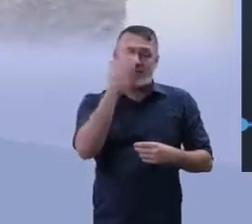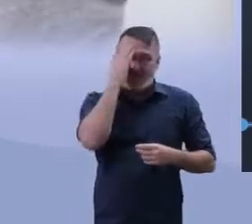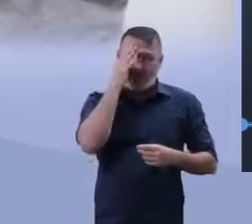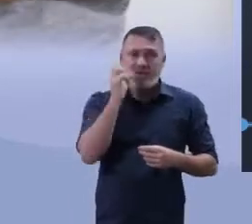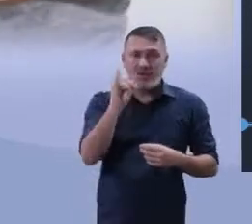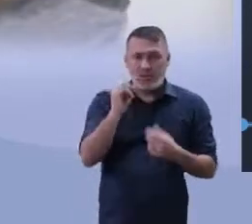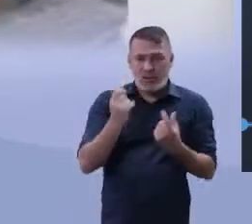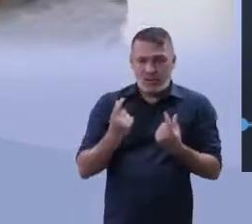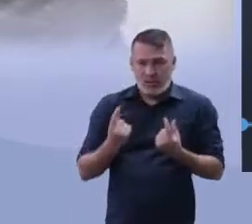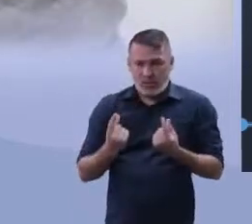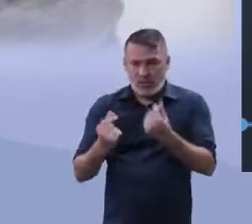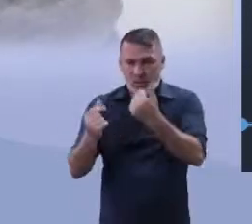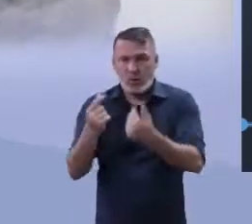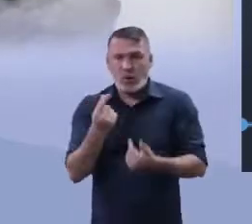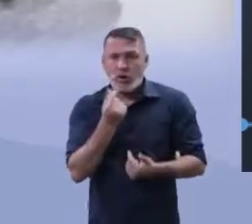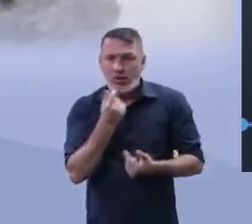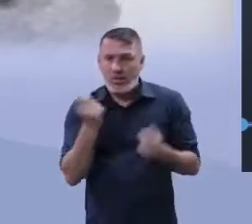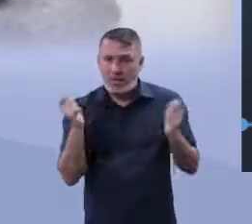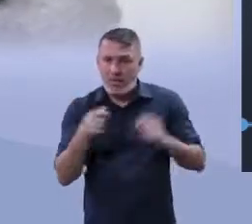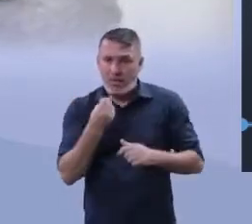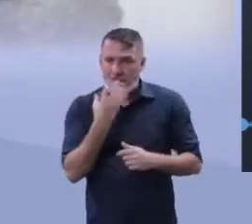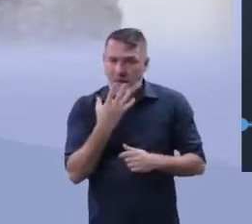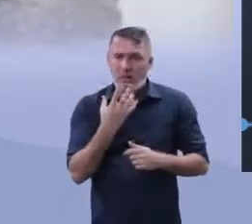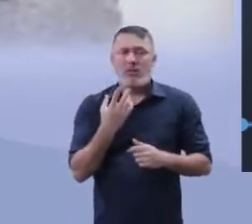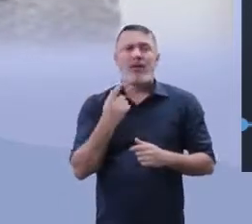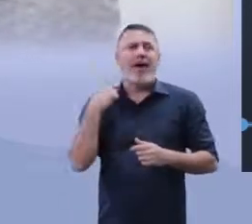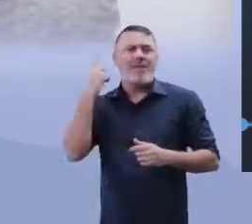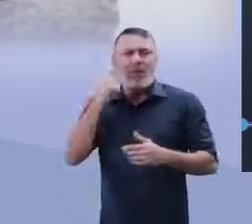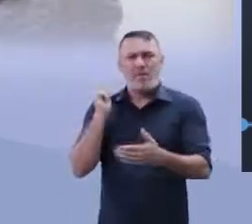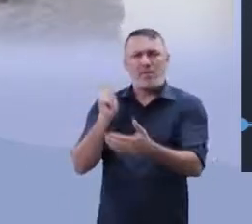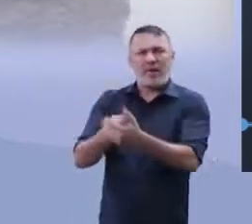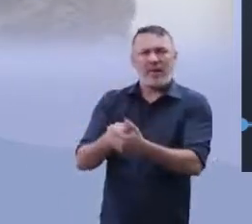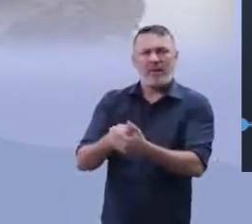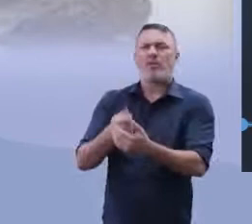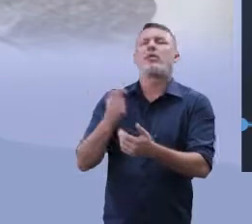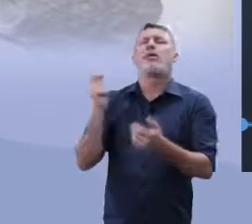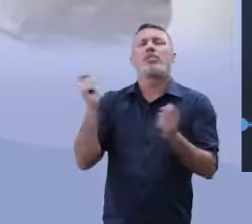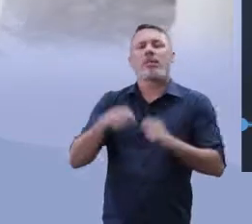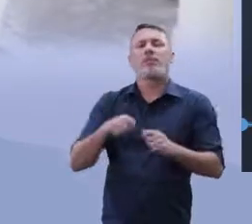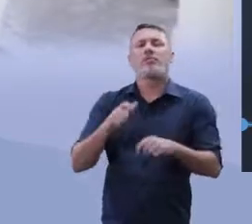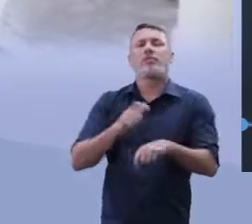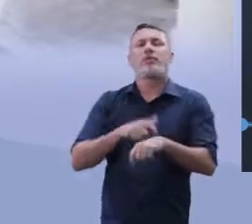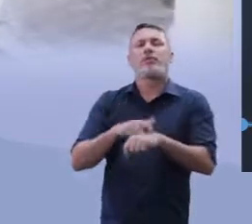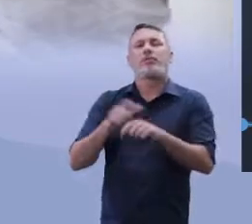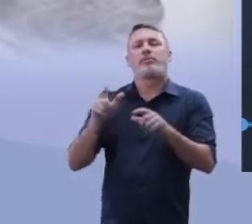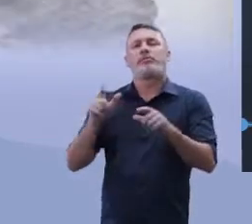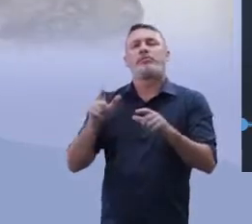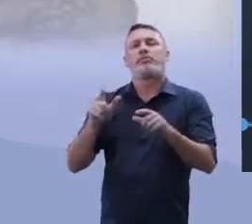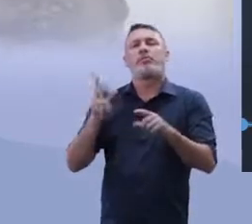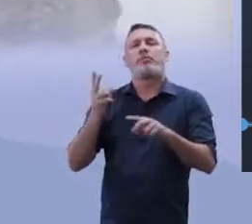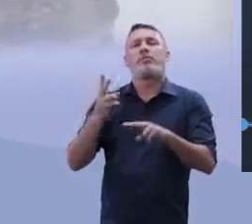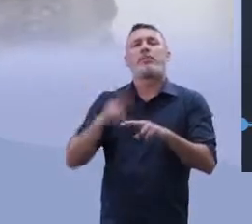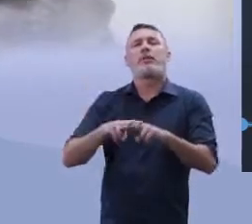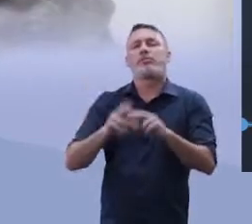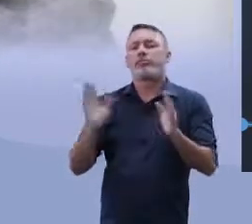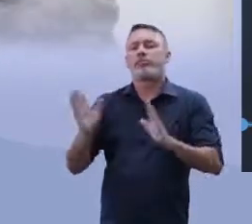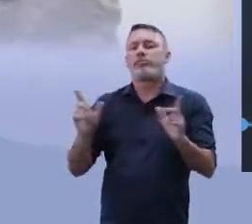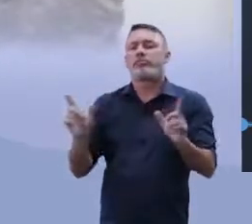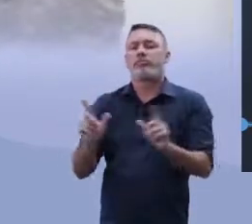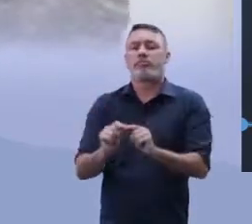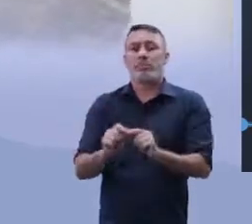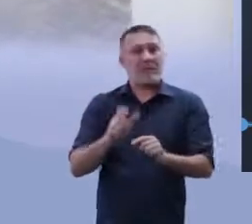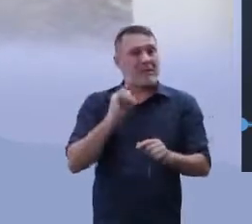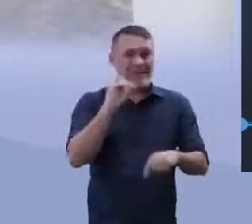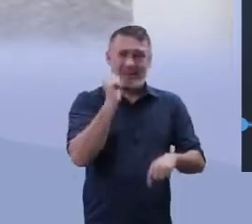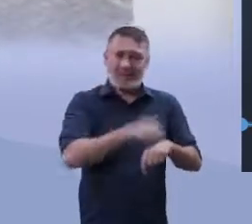condições financeiras, né, consegue, às vezes, ficar pouco tempo preso, às vezes consegue outras alternativas, mas quem